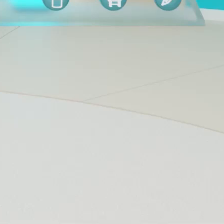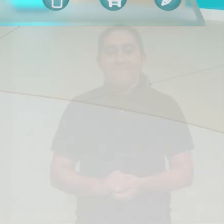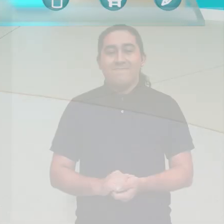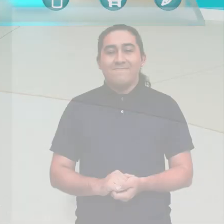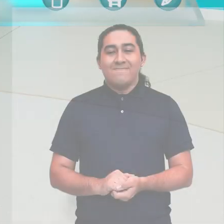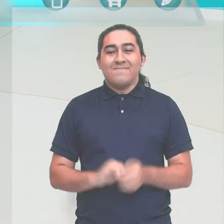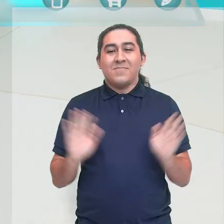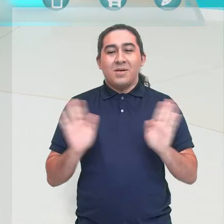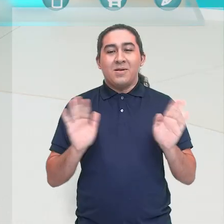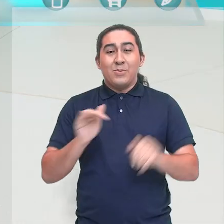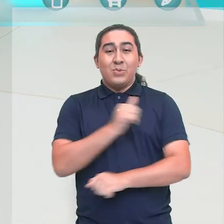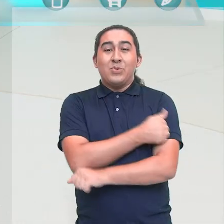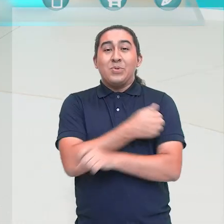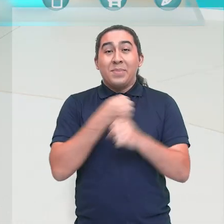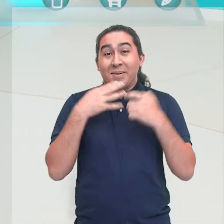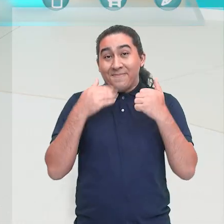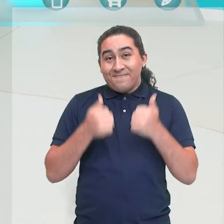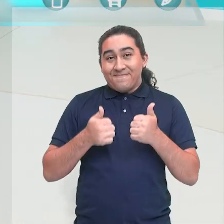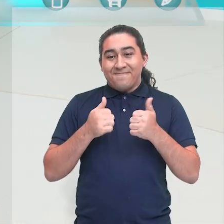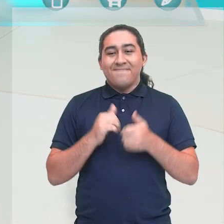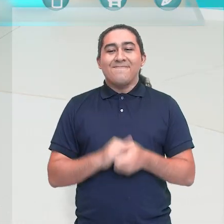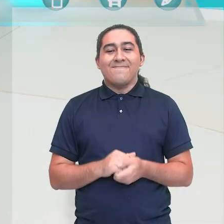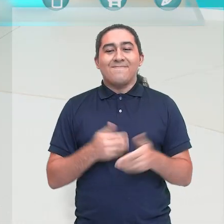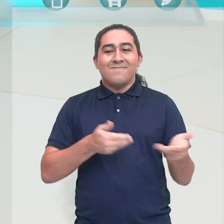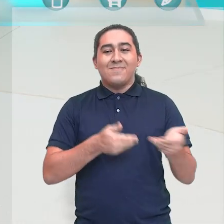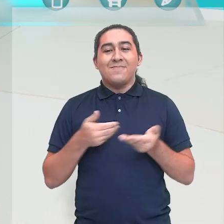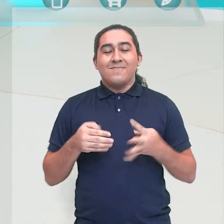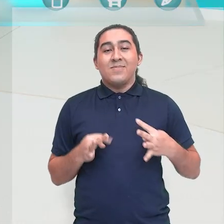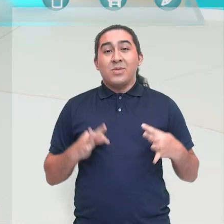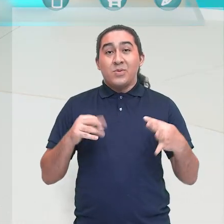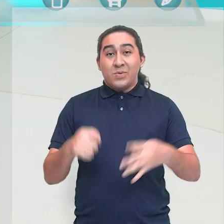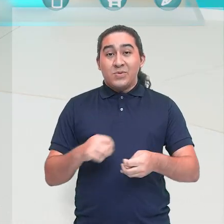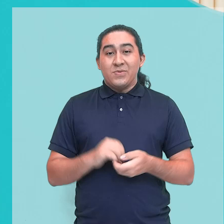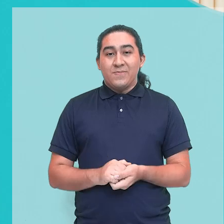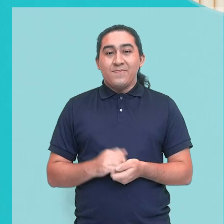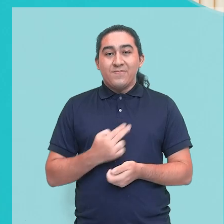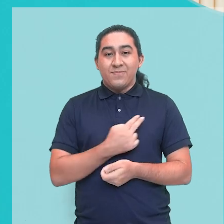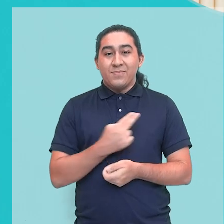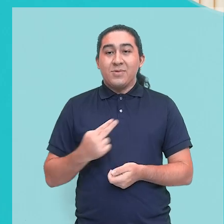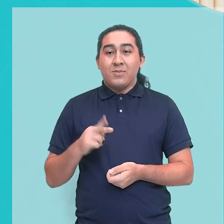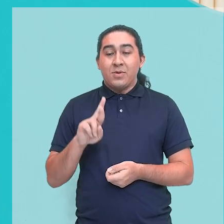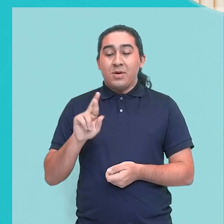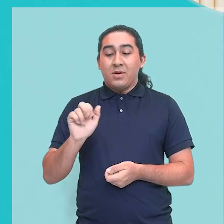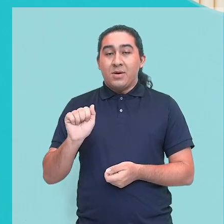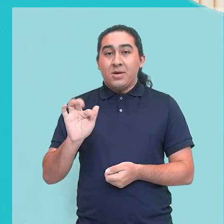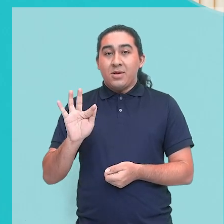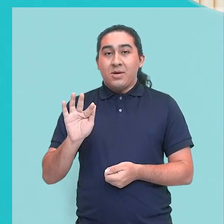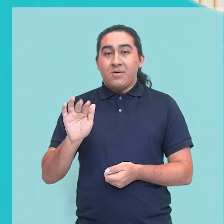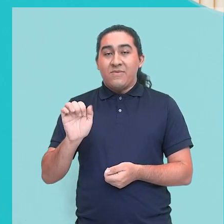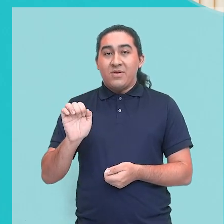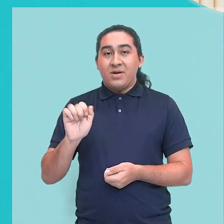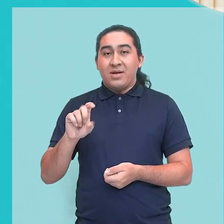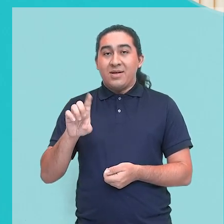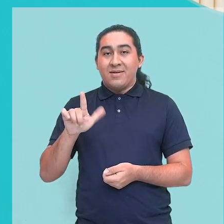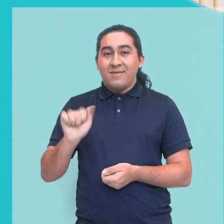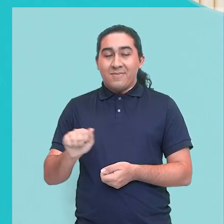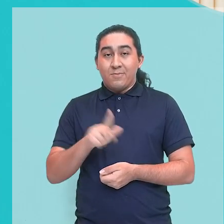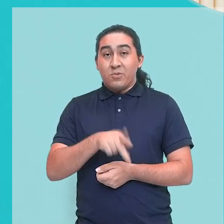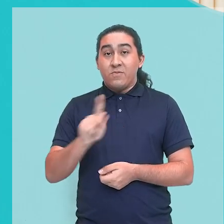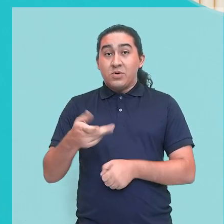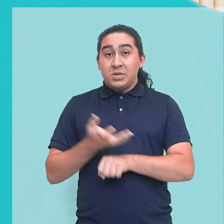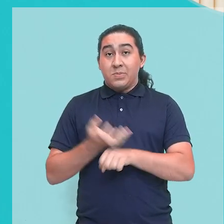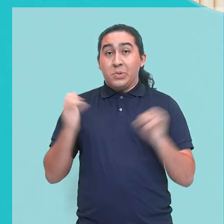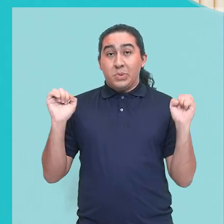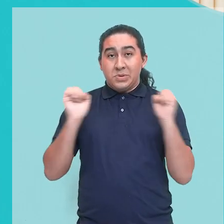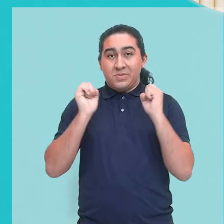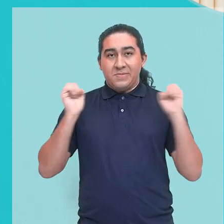E aí, alunos, tudo bem com vocês? Sejam bem-vindos. Eu sou a professora Rafaela Pinheiro, professora do componente de